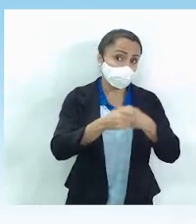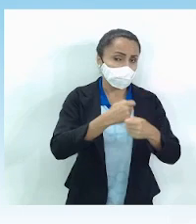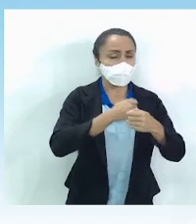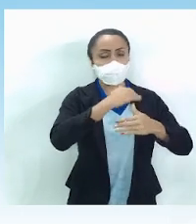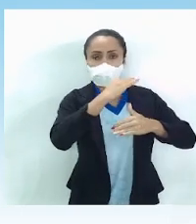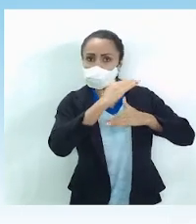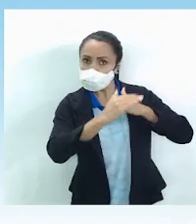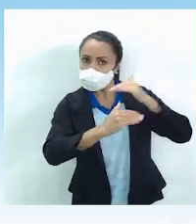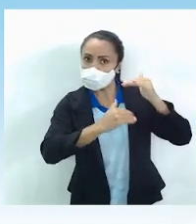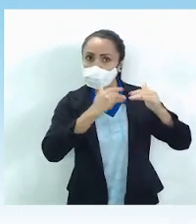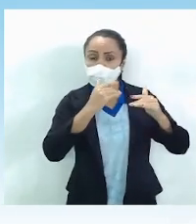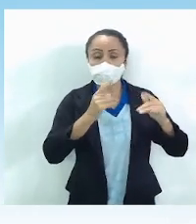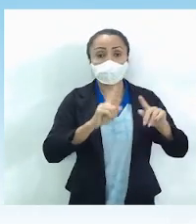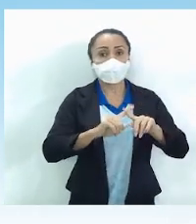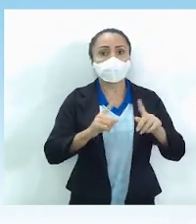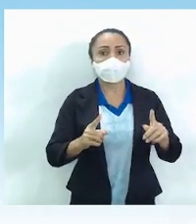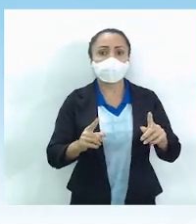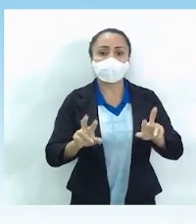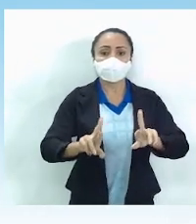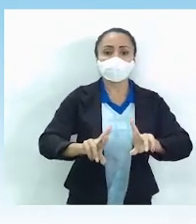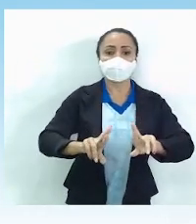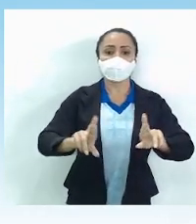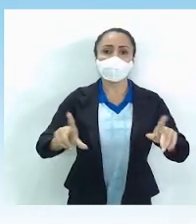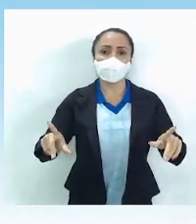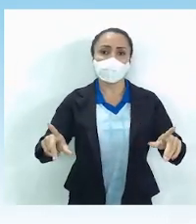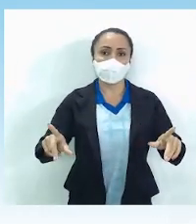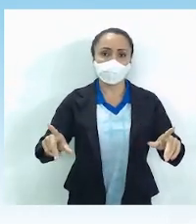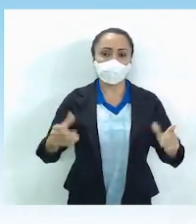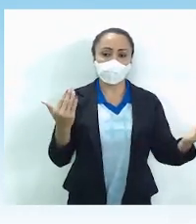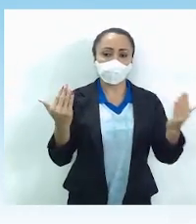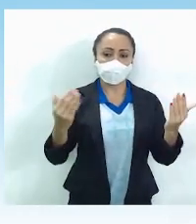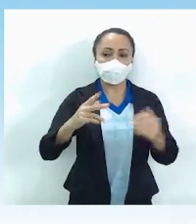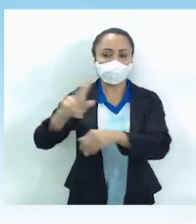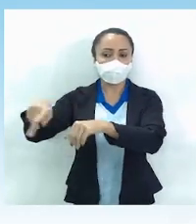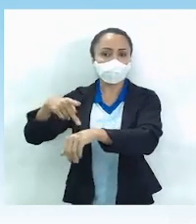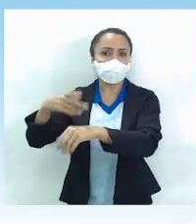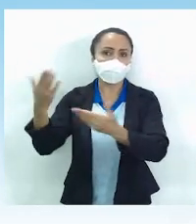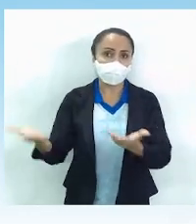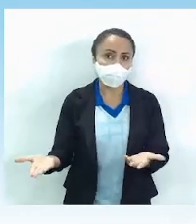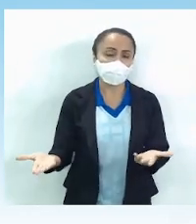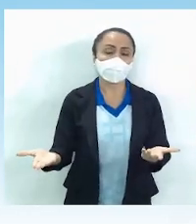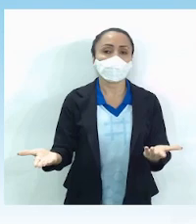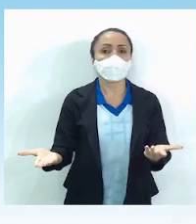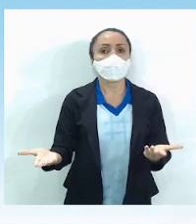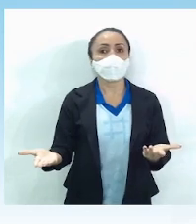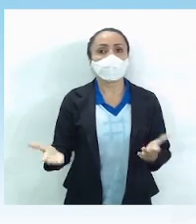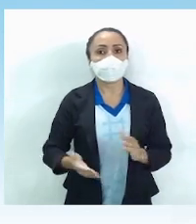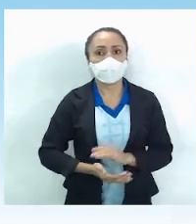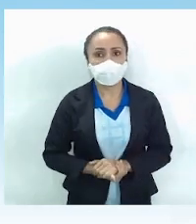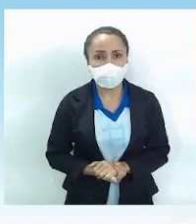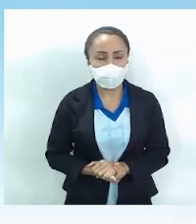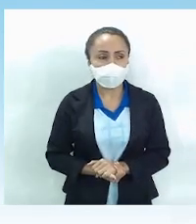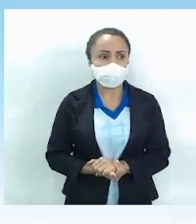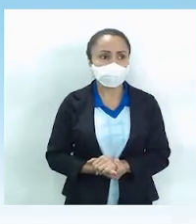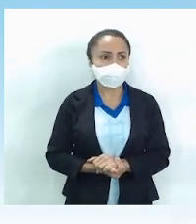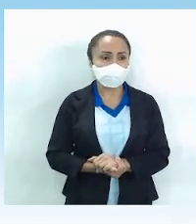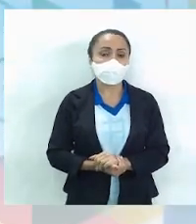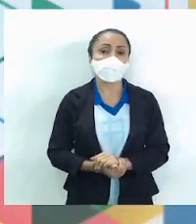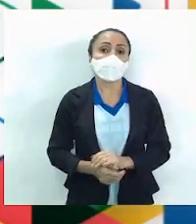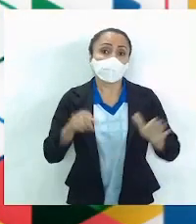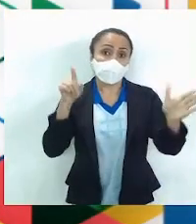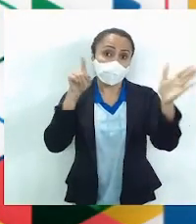desenvolvimento mais diferenciada de que outros países. Beleza? Então, por isso é a questão B. Vamos ver a